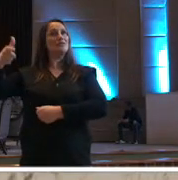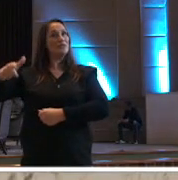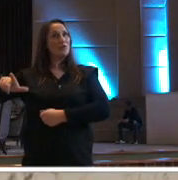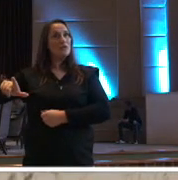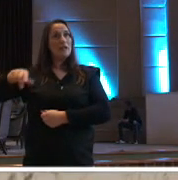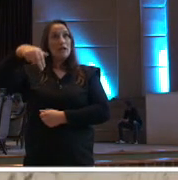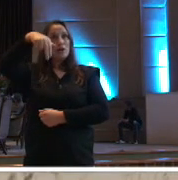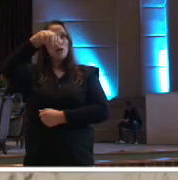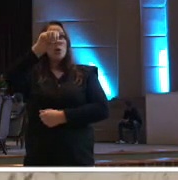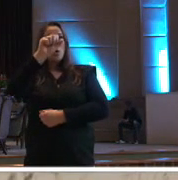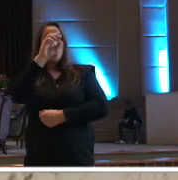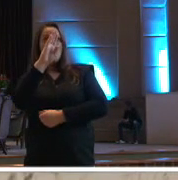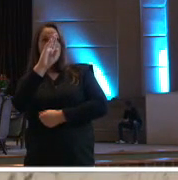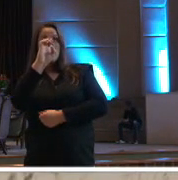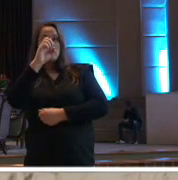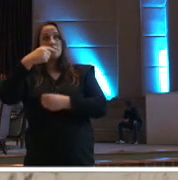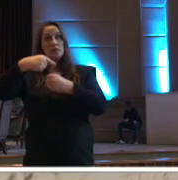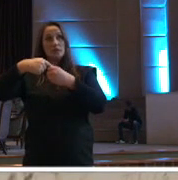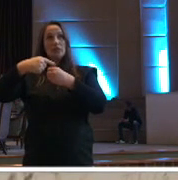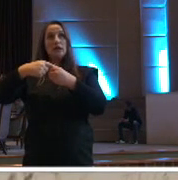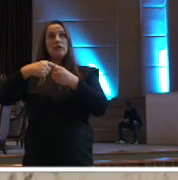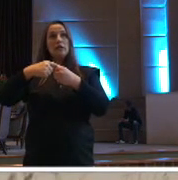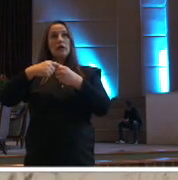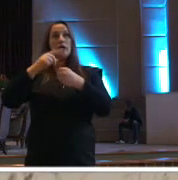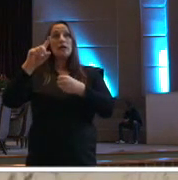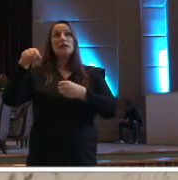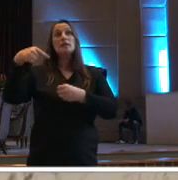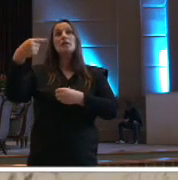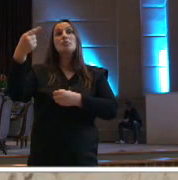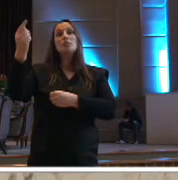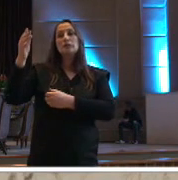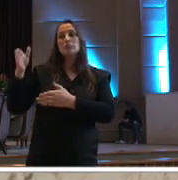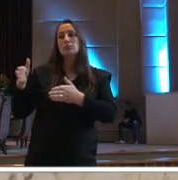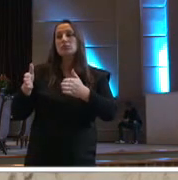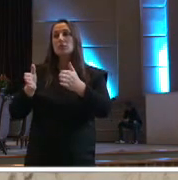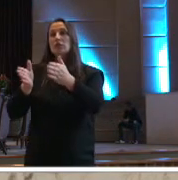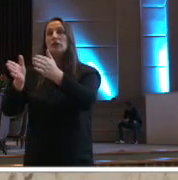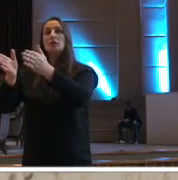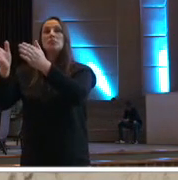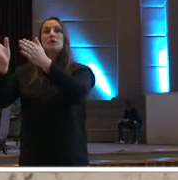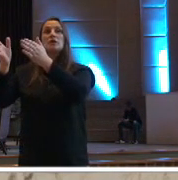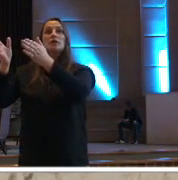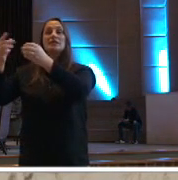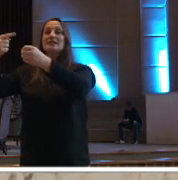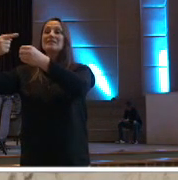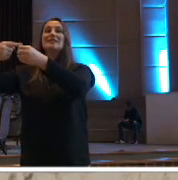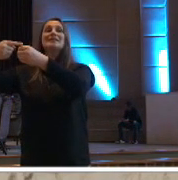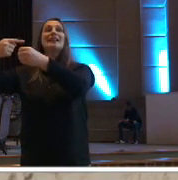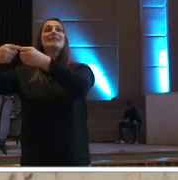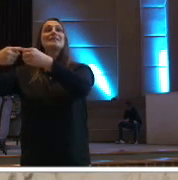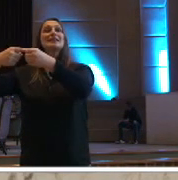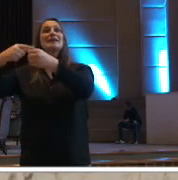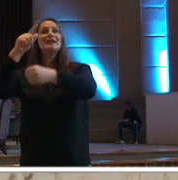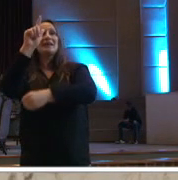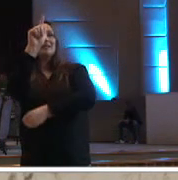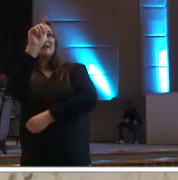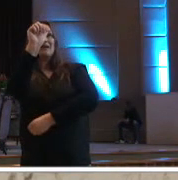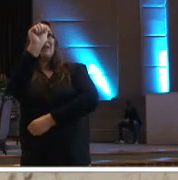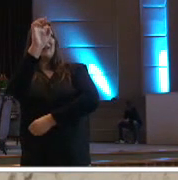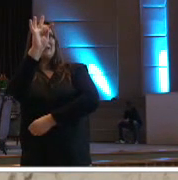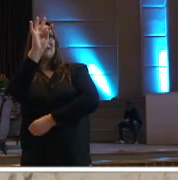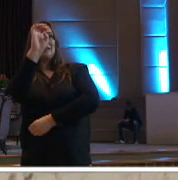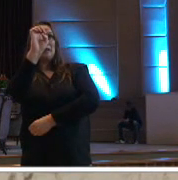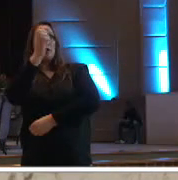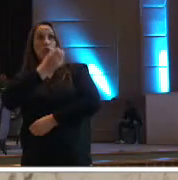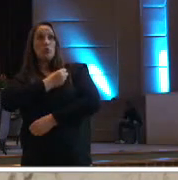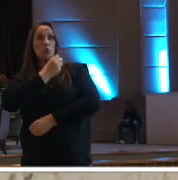Nob ele vai passar pelo caminho ali, Ecrom, mas ele vai parar na cidade de Gate, que é o número 3 que está lá.